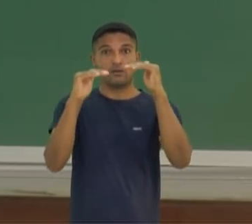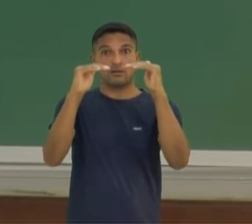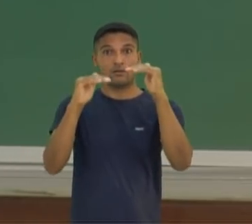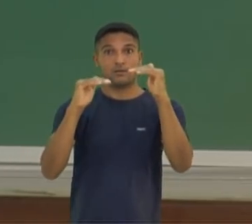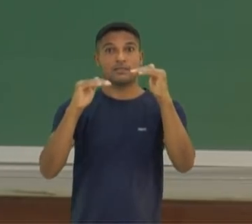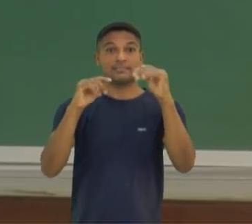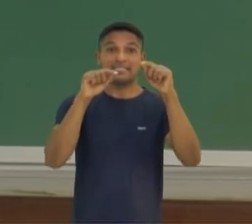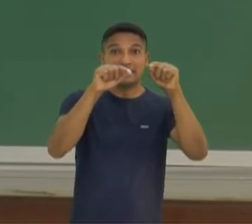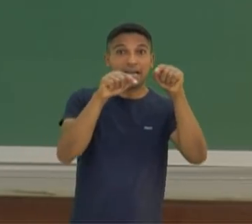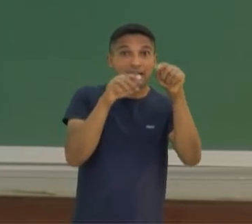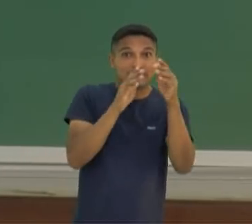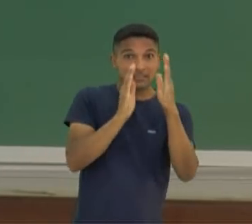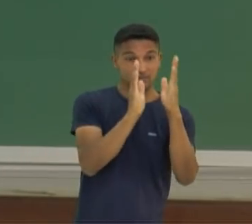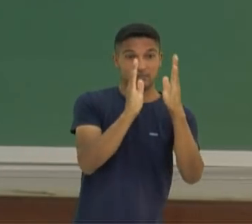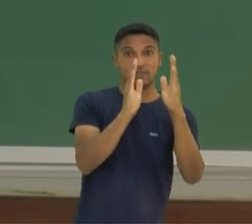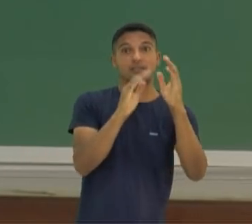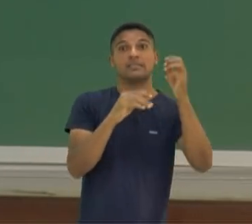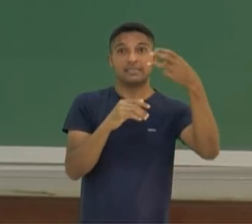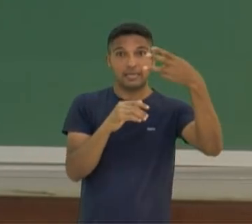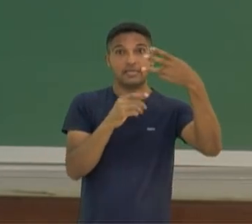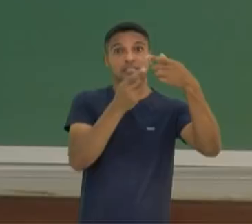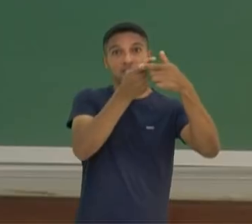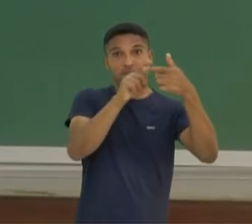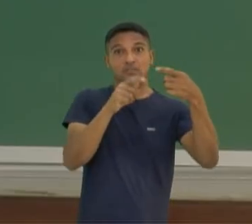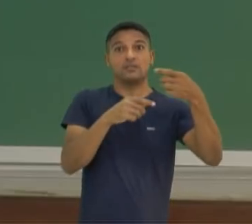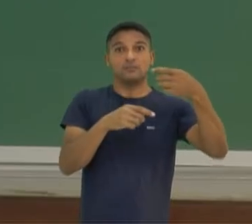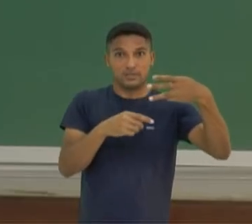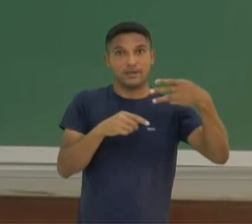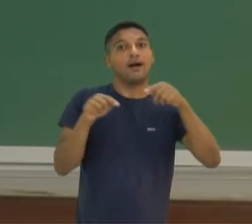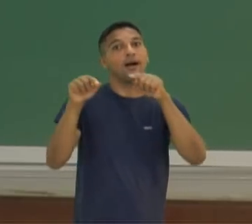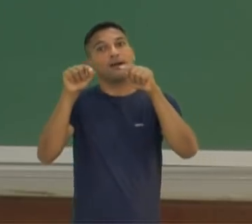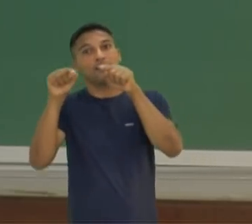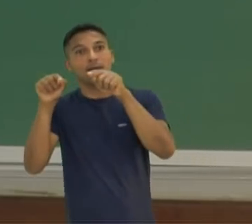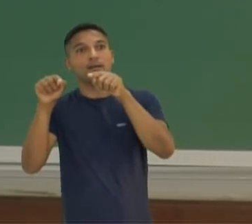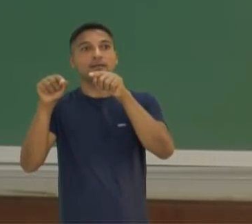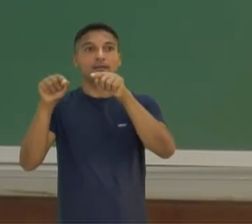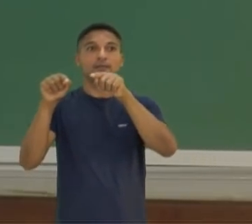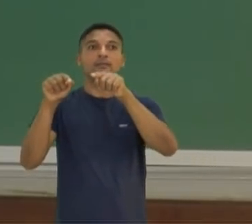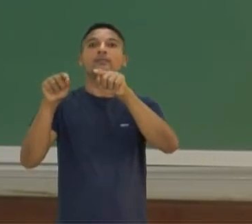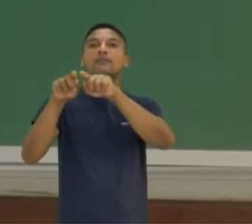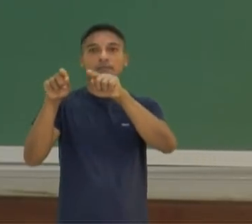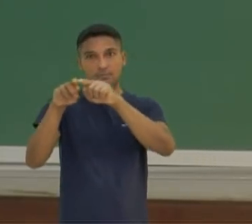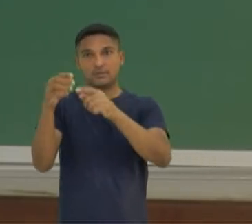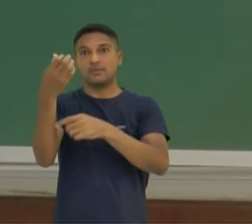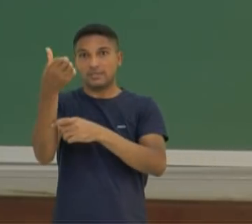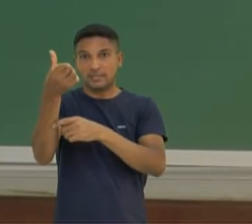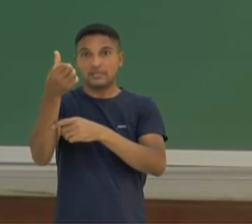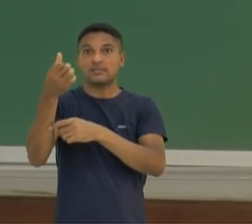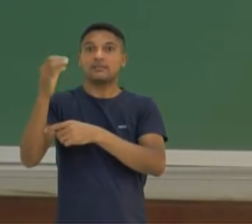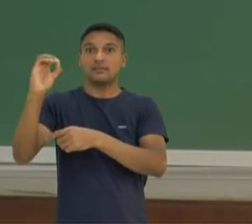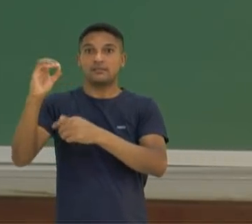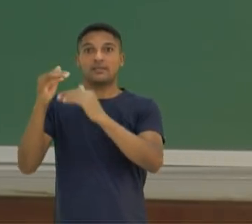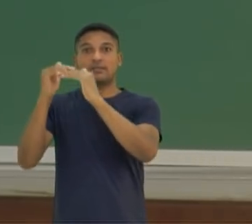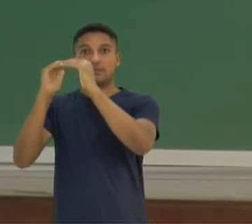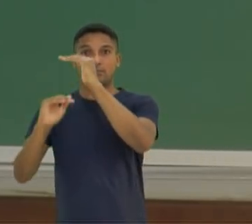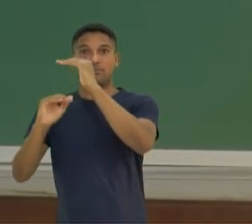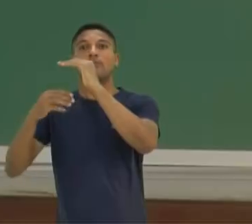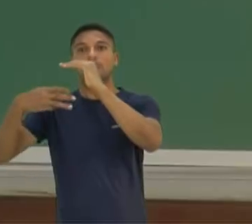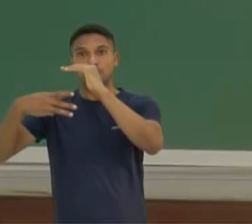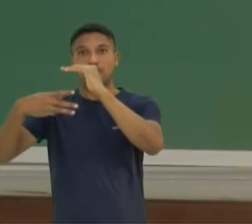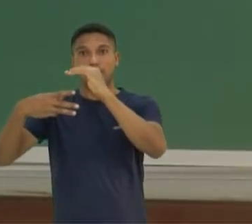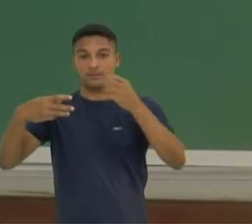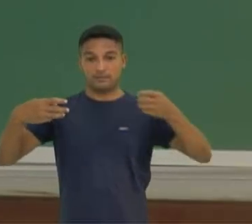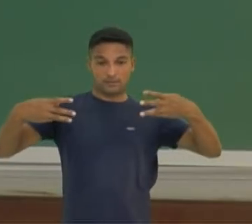eu faço de um lado, eu tenho que fazer do outro. Se eu dividir aqui por 3, do outro lado da minha